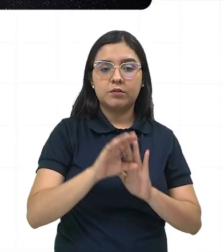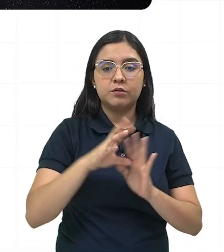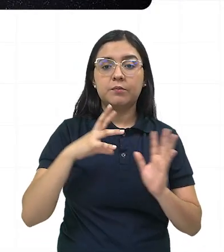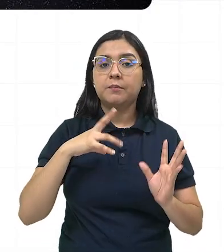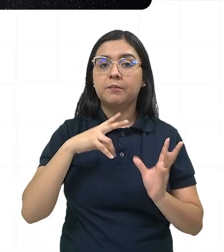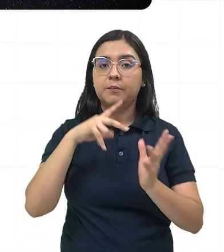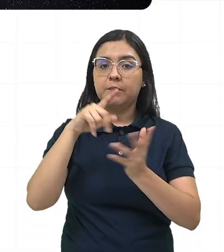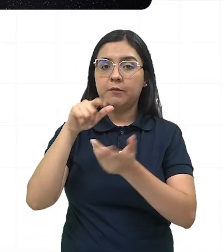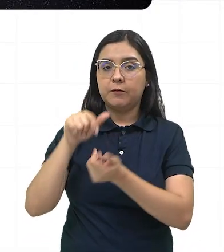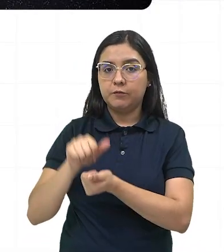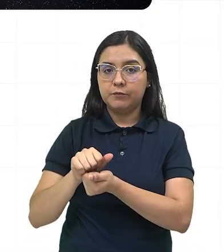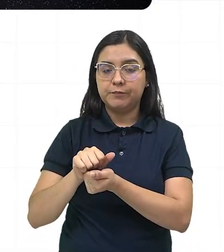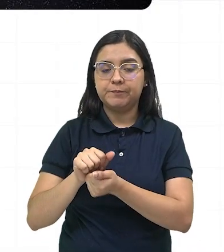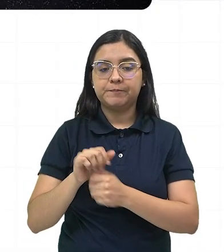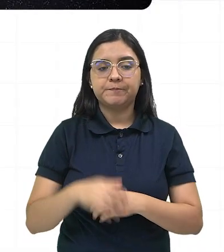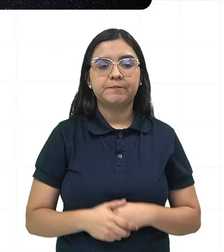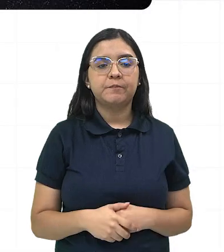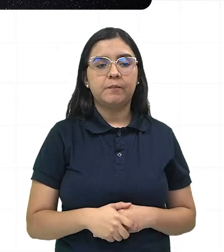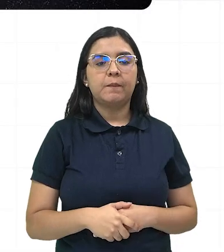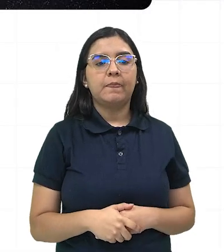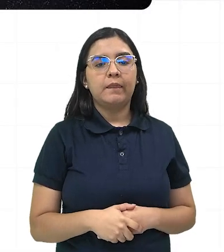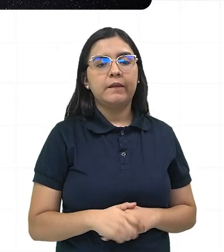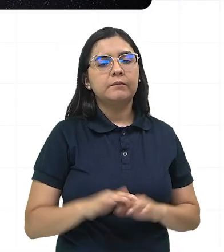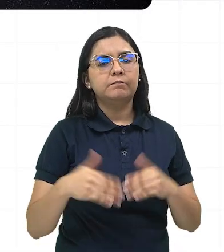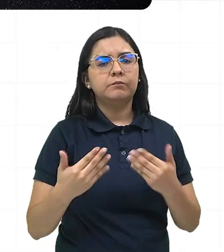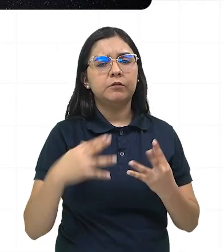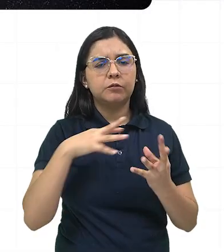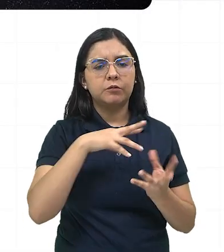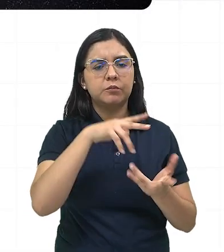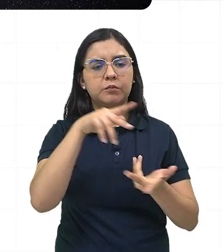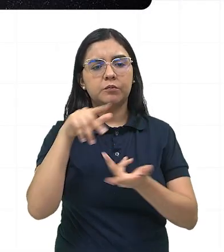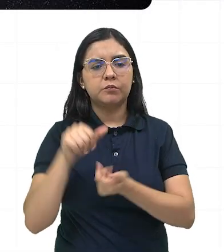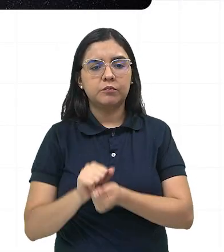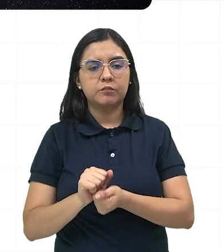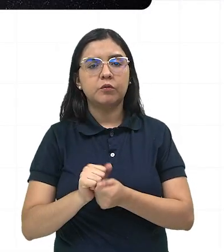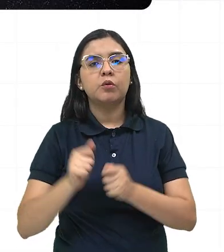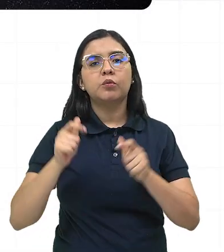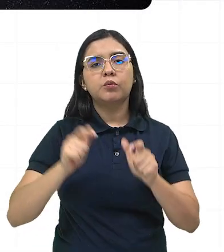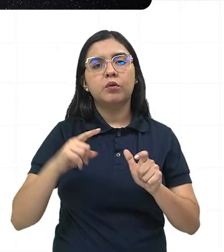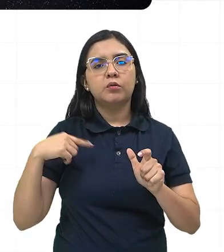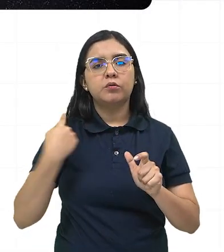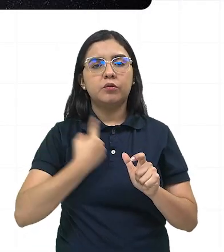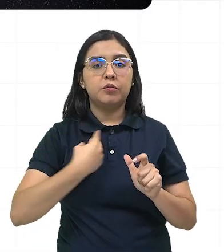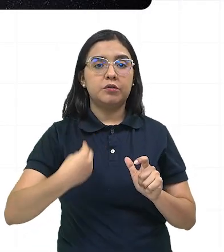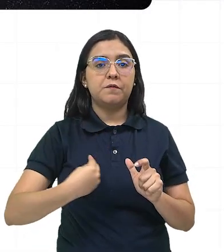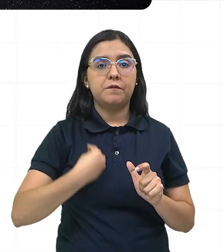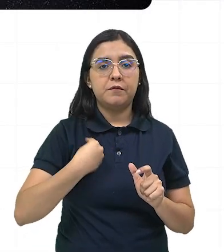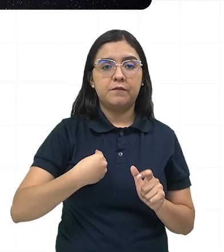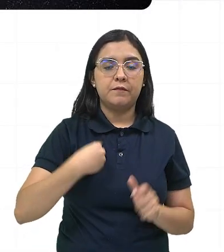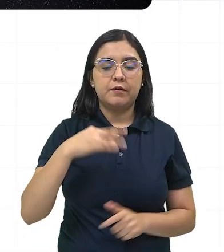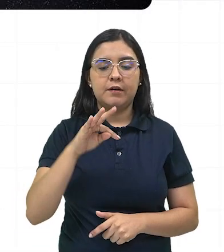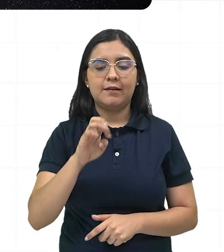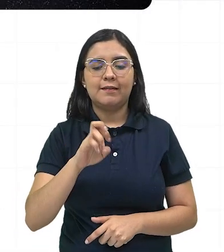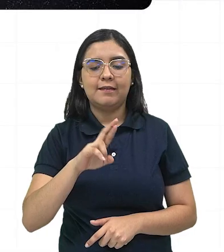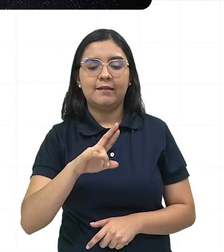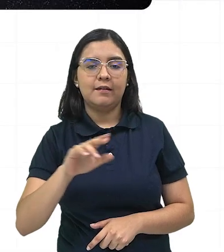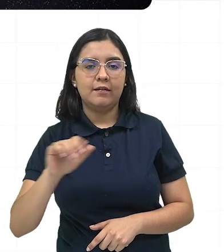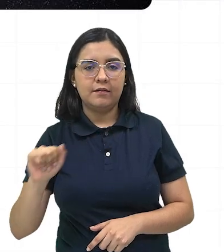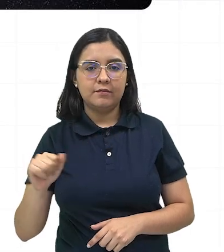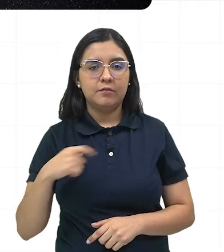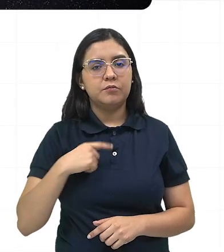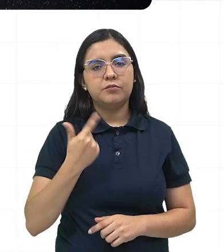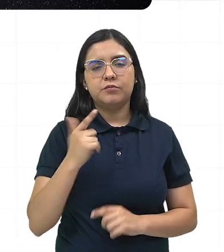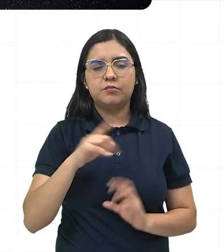mundo. Nós chamamos de mundo comumente o nosso planeta, a Terra, ou ainda os